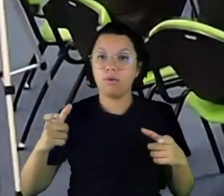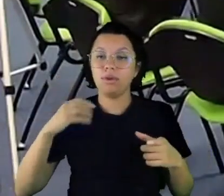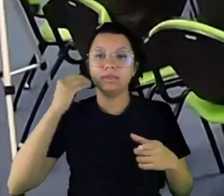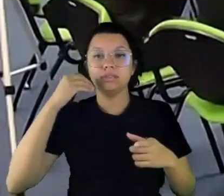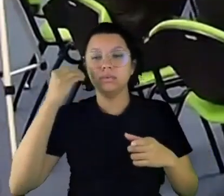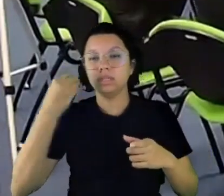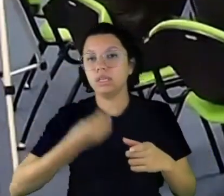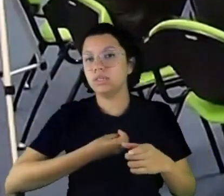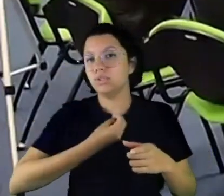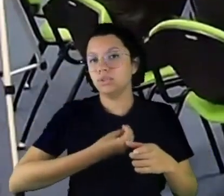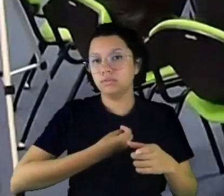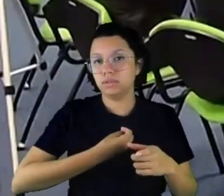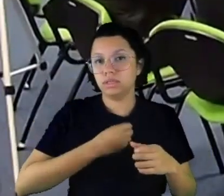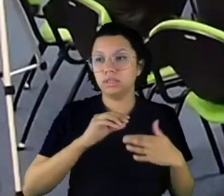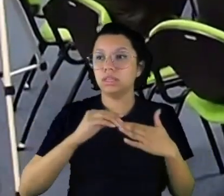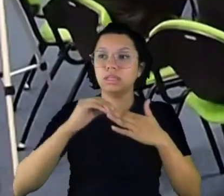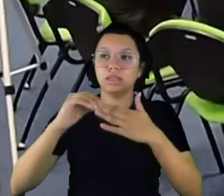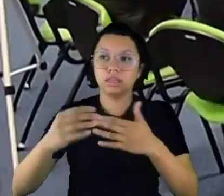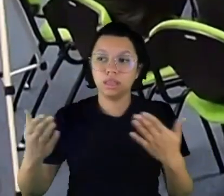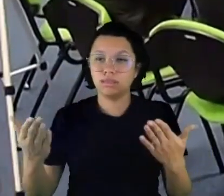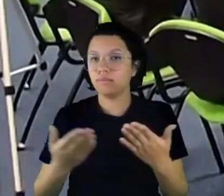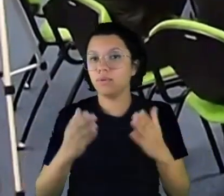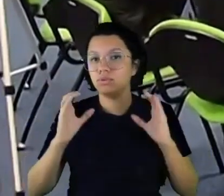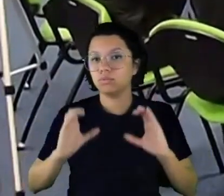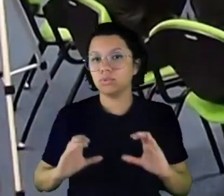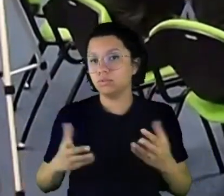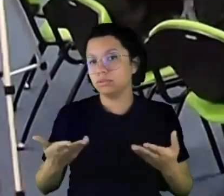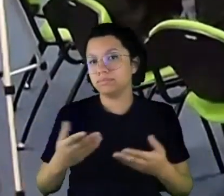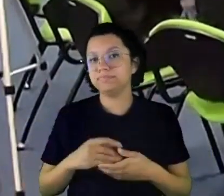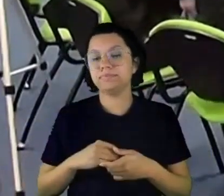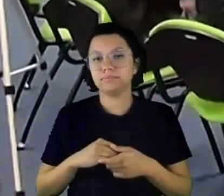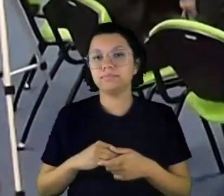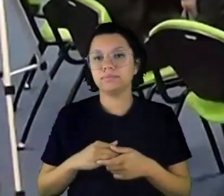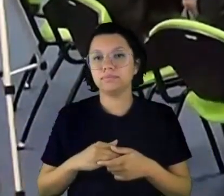vida que levam a esses comportamentos.